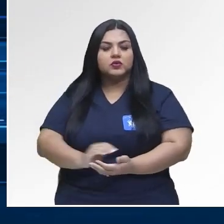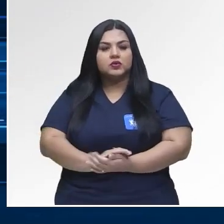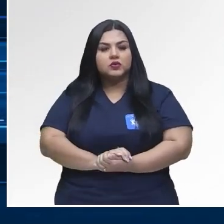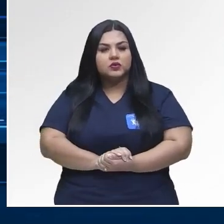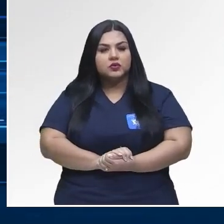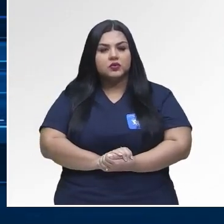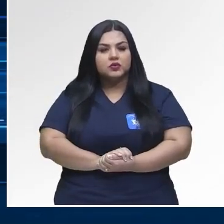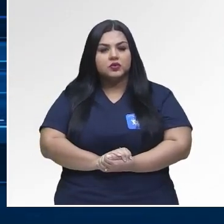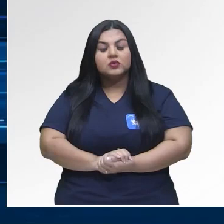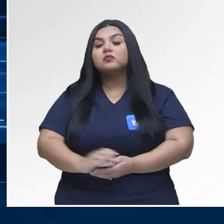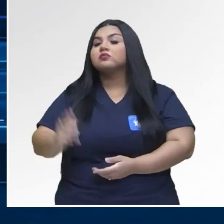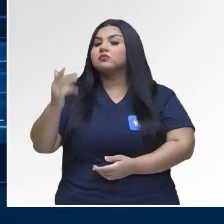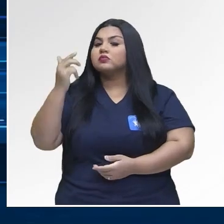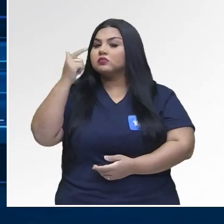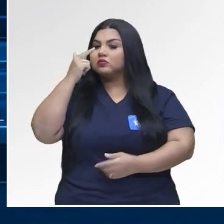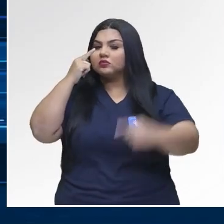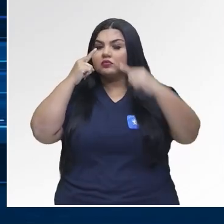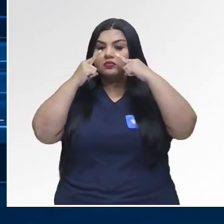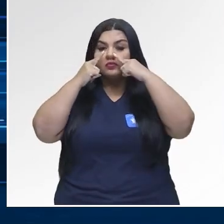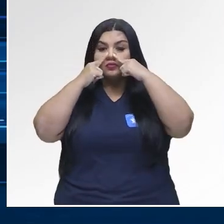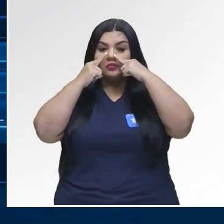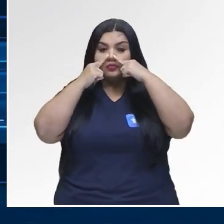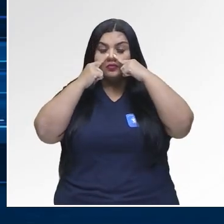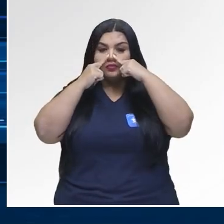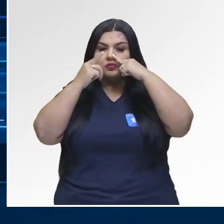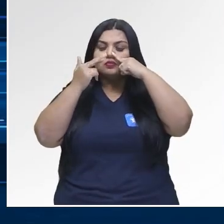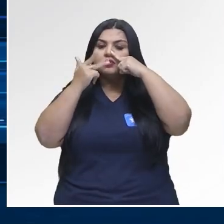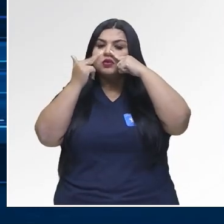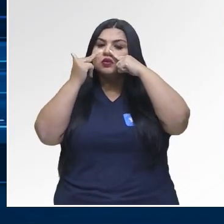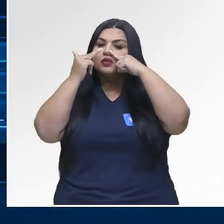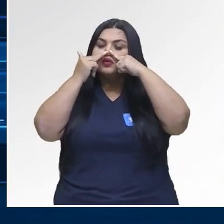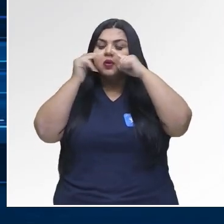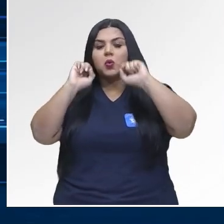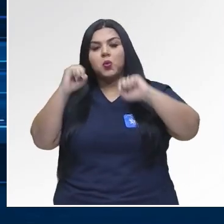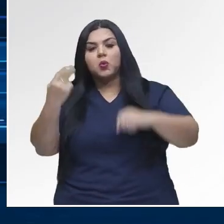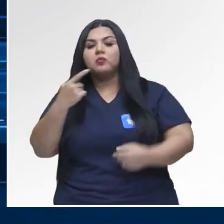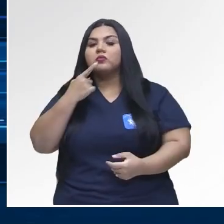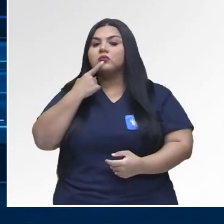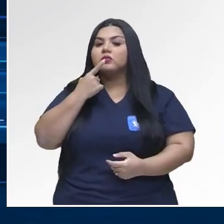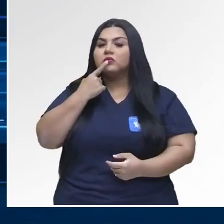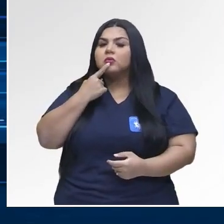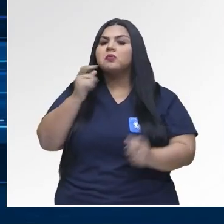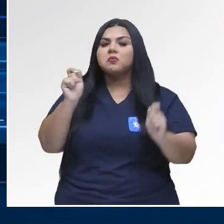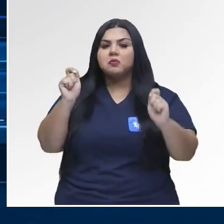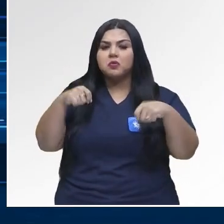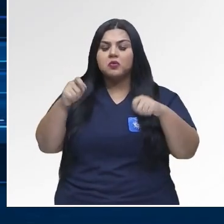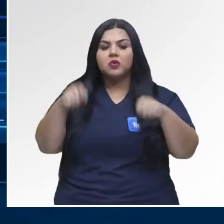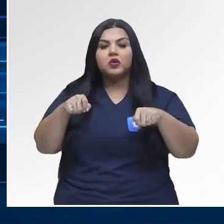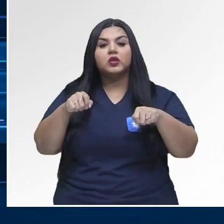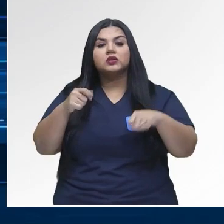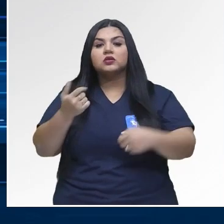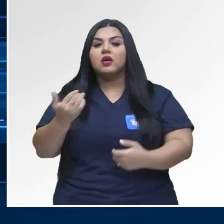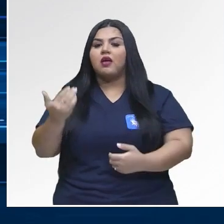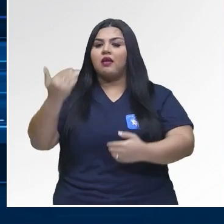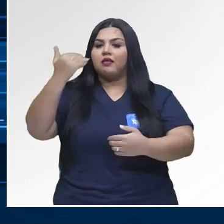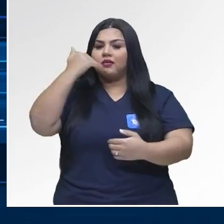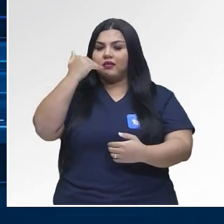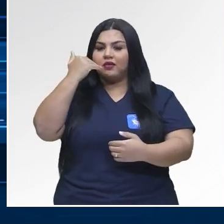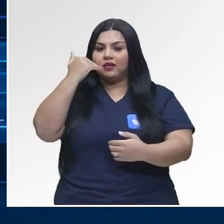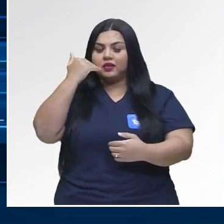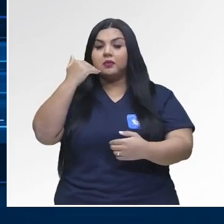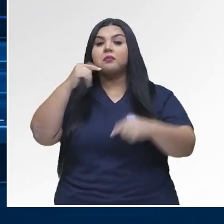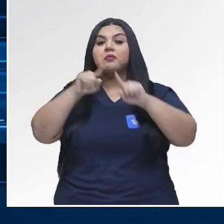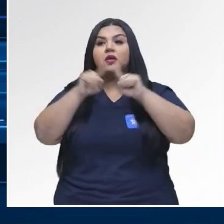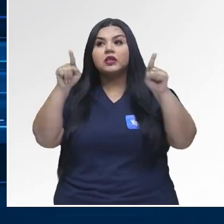por onde o ar entra, né? Ele pode entrar pelo nariz ou pela boca também, tá? Mas é importante que a gente